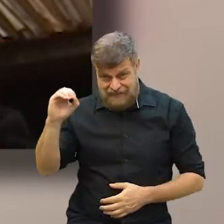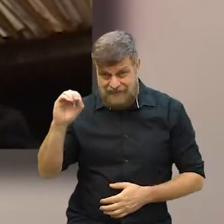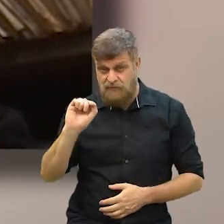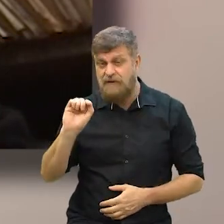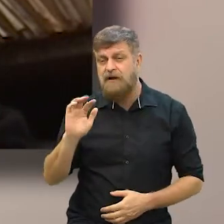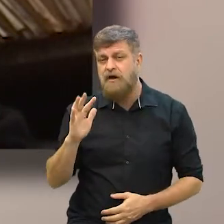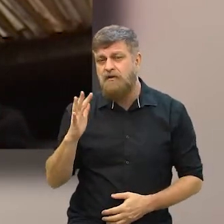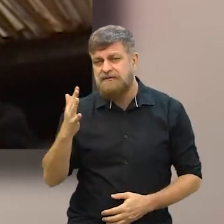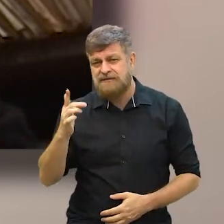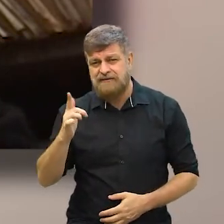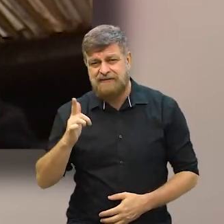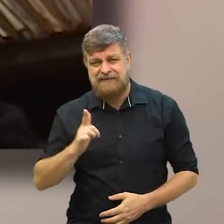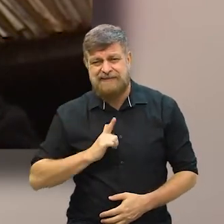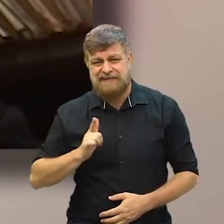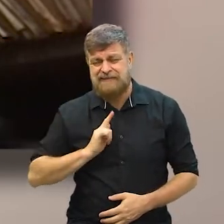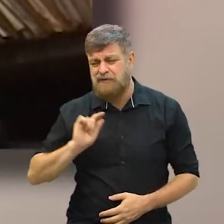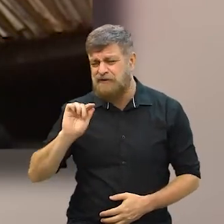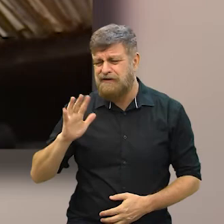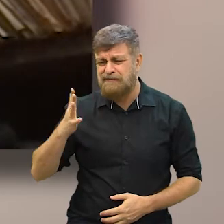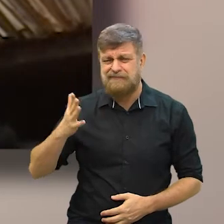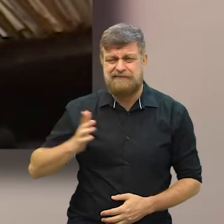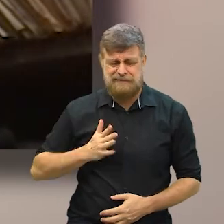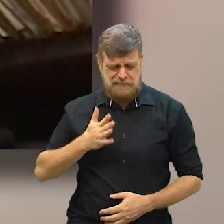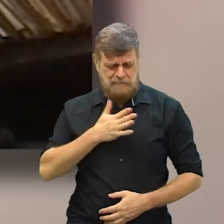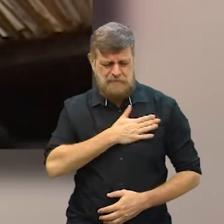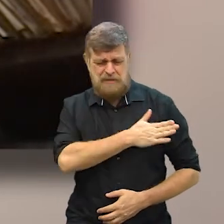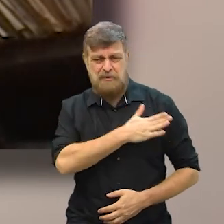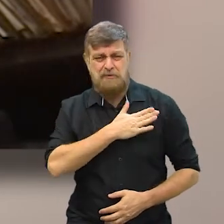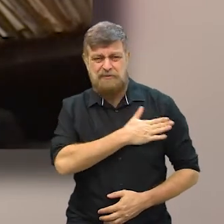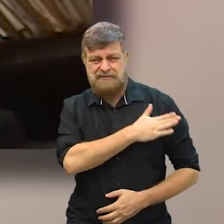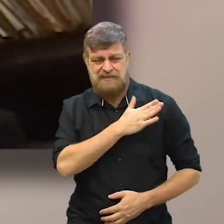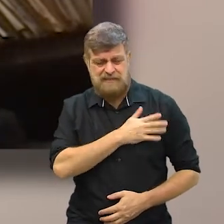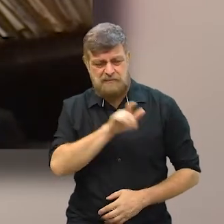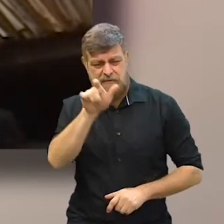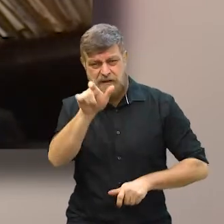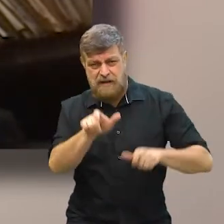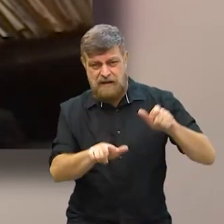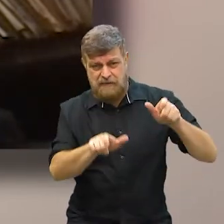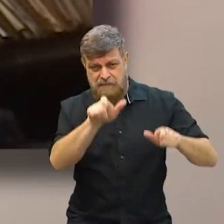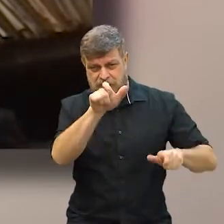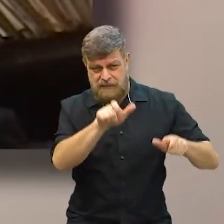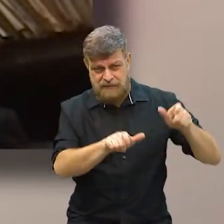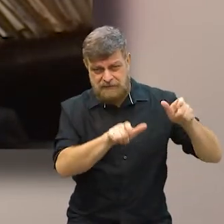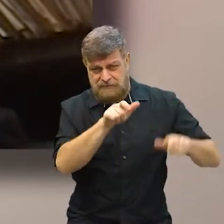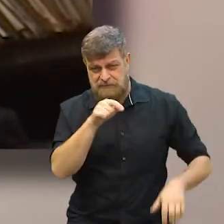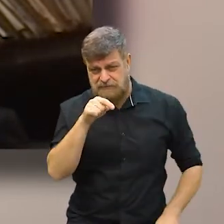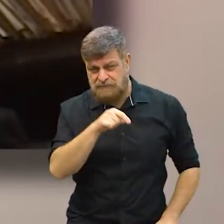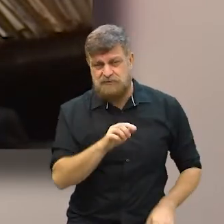nós tivemos uma barbárie de preconceito com as pessoas